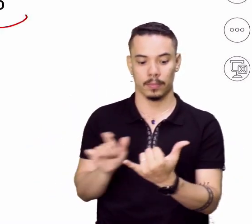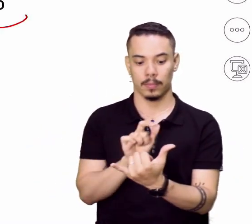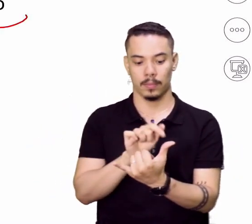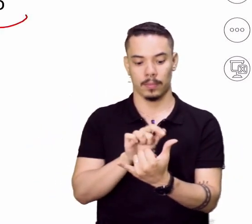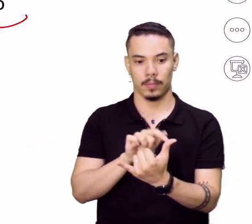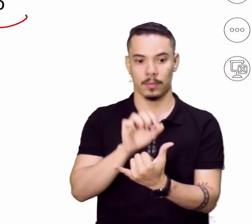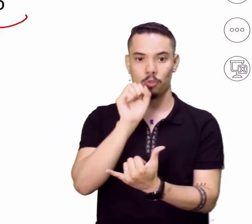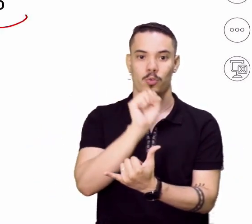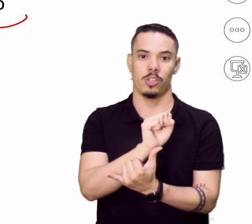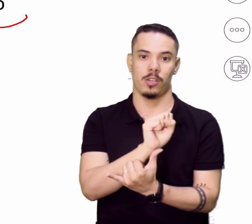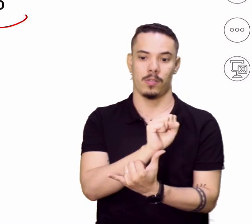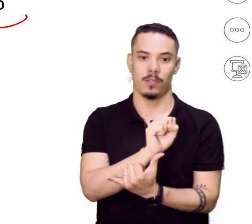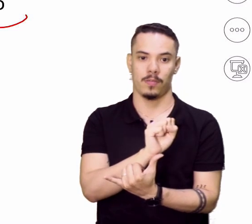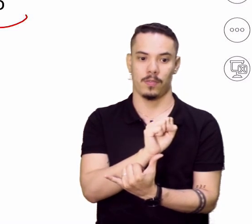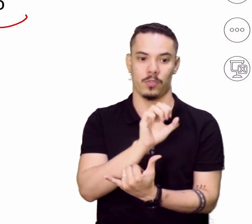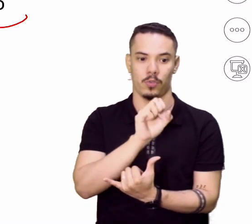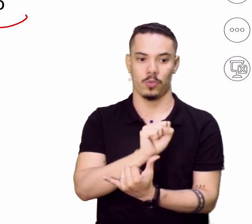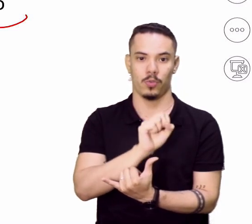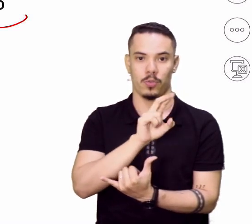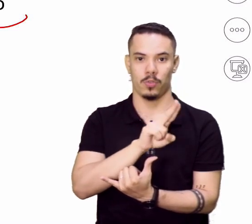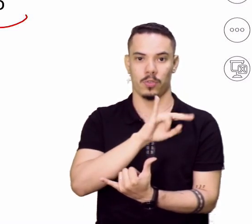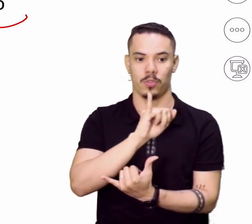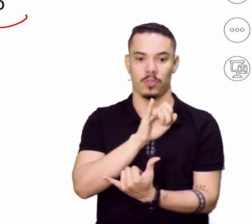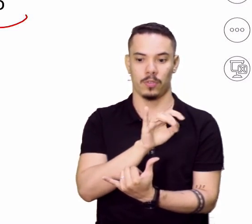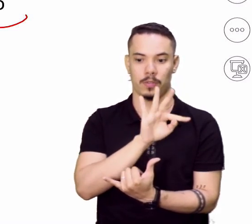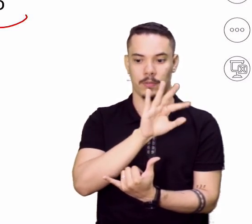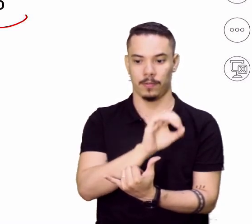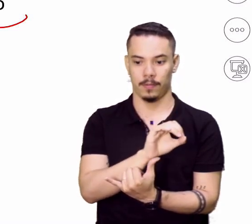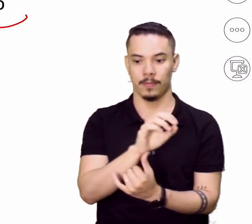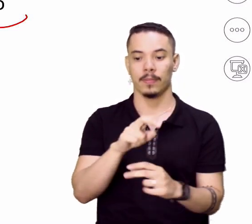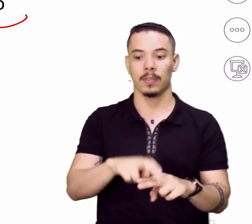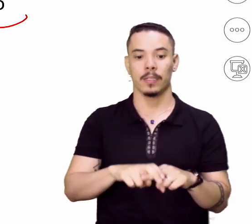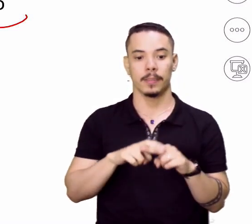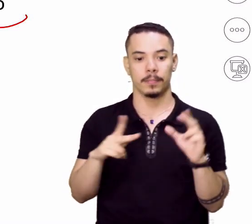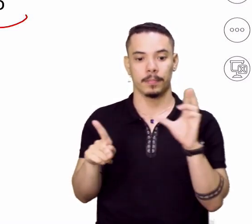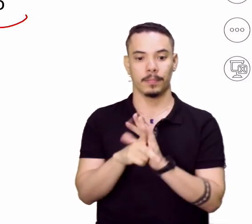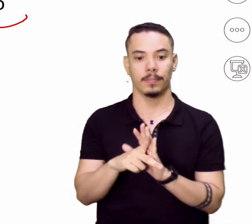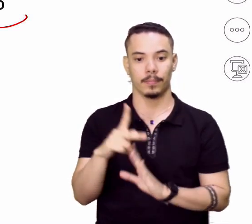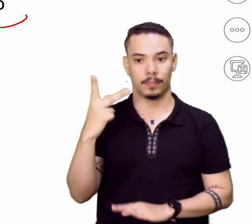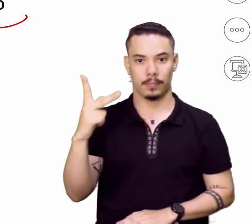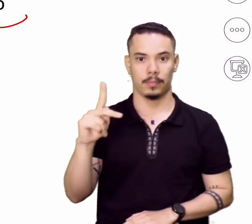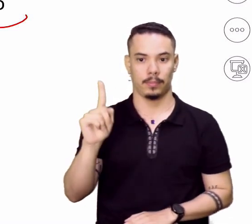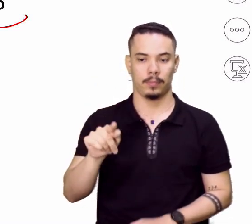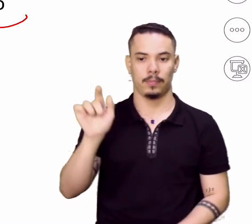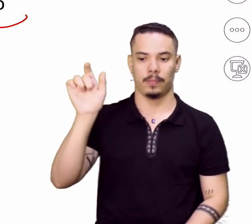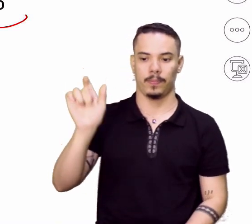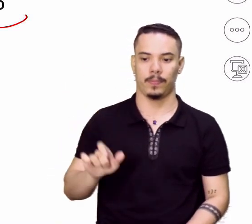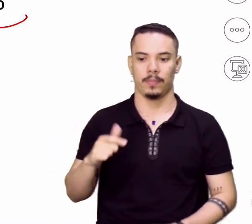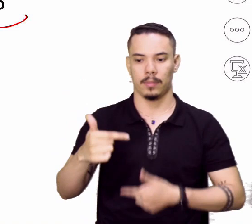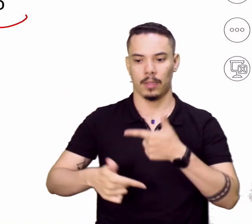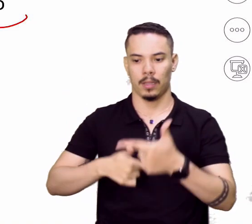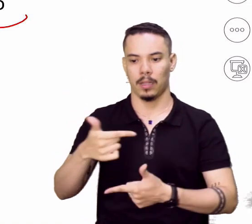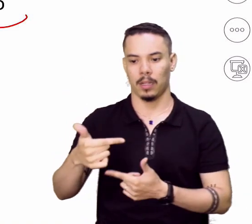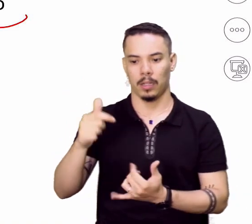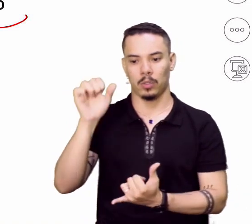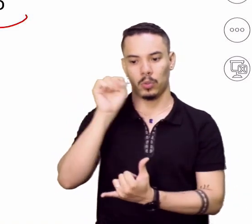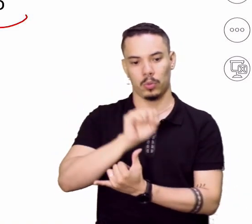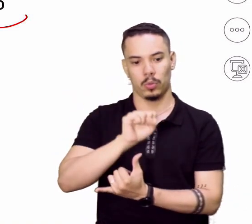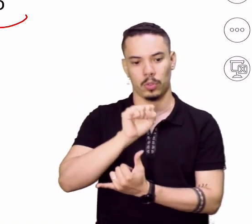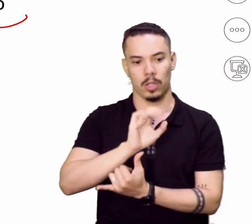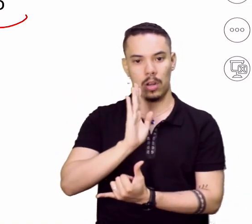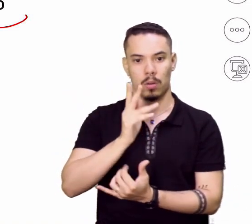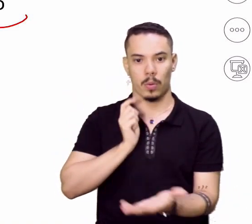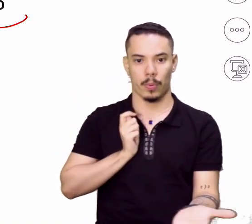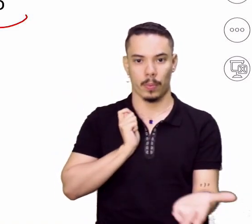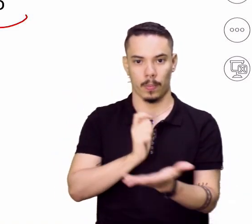sujeito. Então, a Jean é a pessoa, que aqui no caso trabalha como sujeito, que comprou